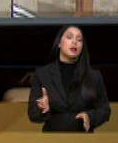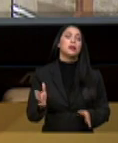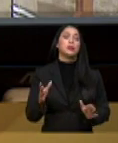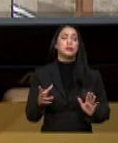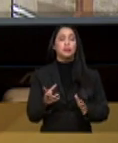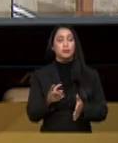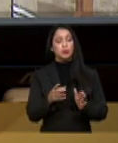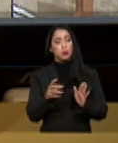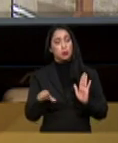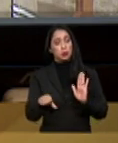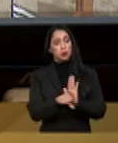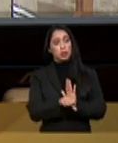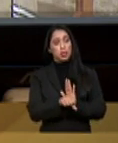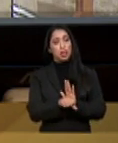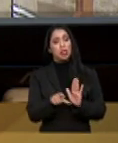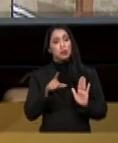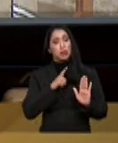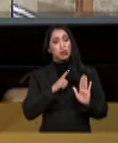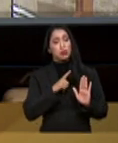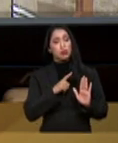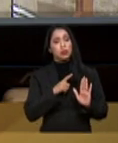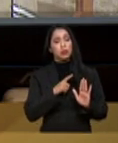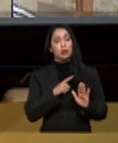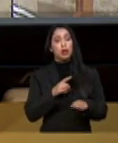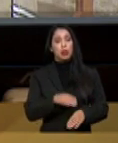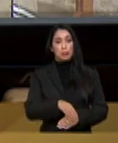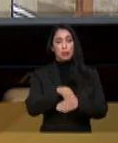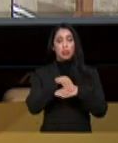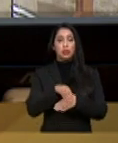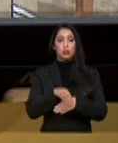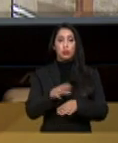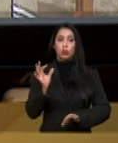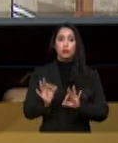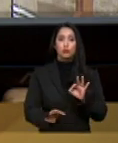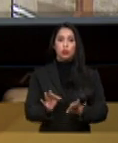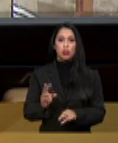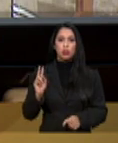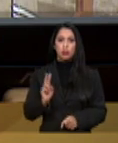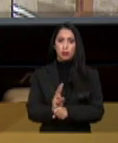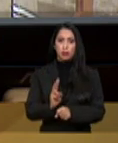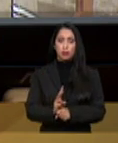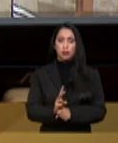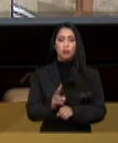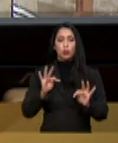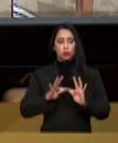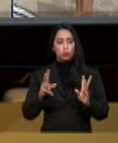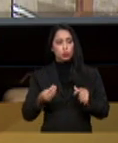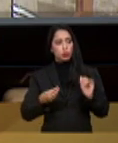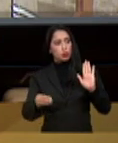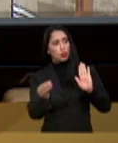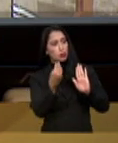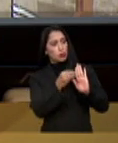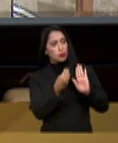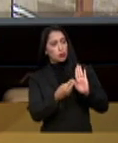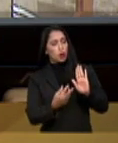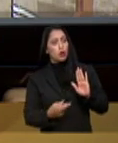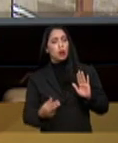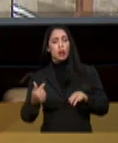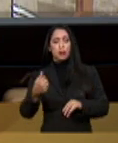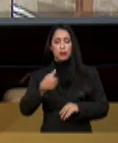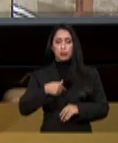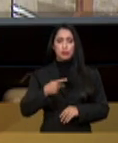criminal em detrimento dos bens jurídicos protegidos. Em face do exposto, este Procurador-Geral da